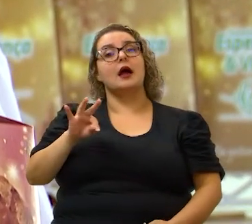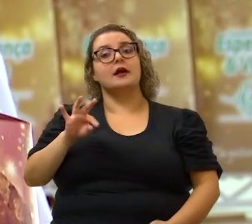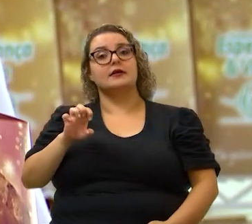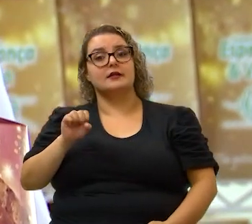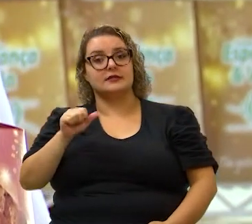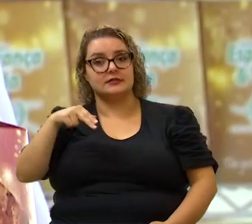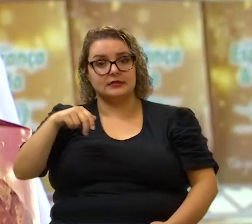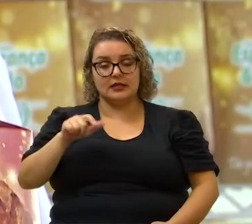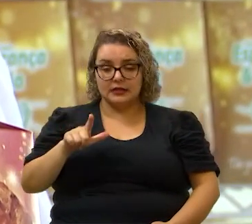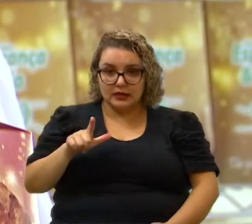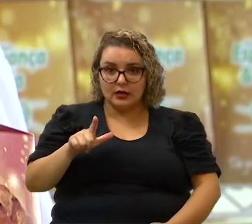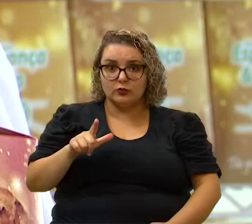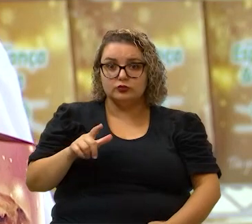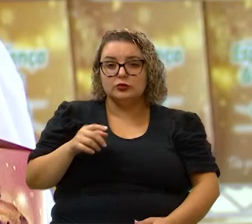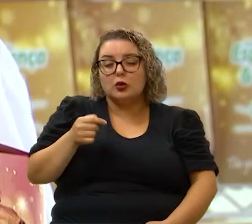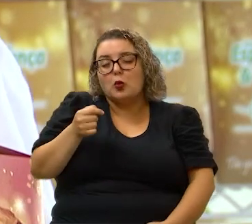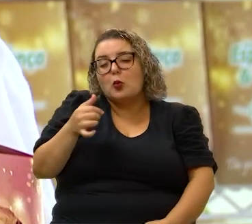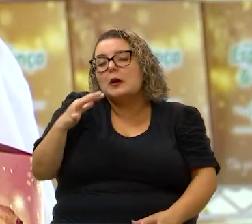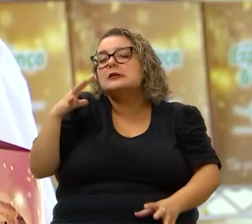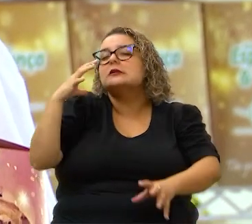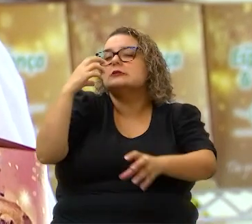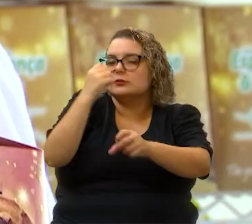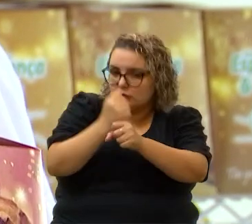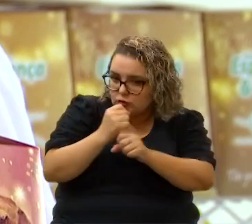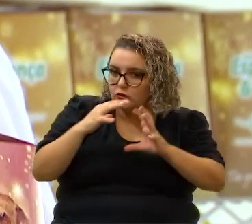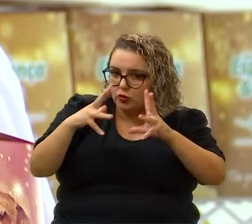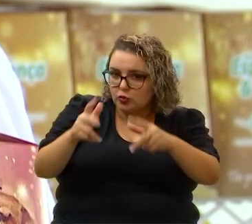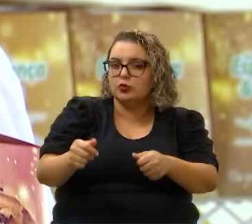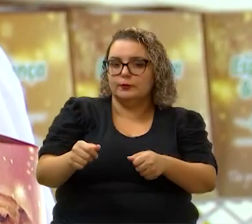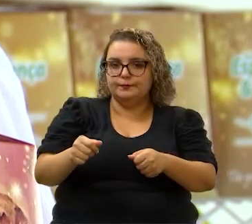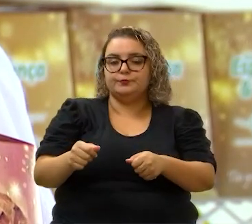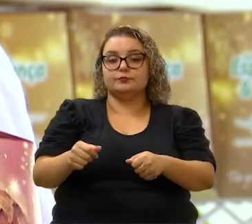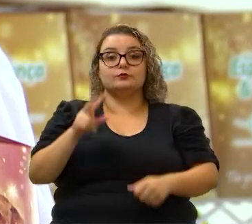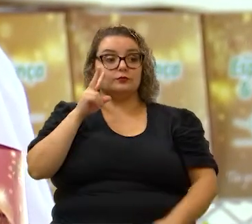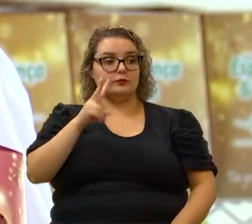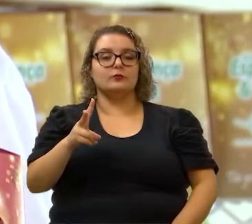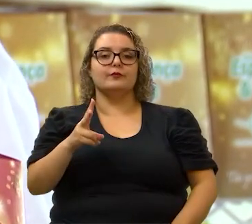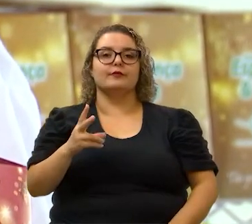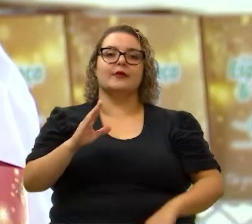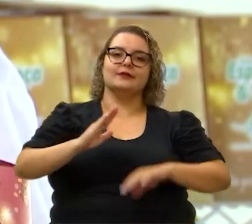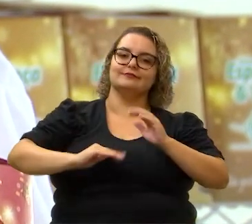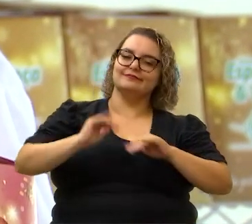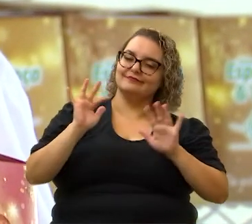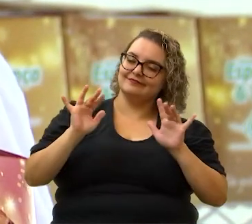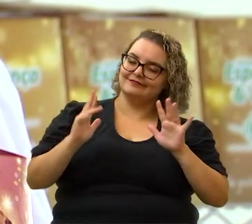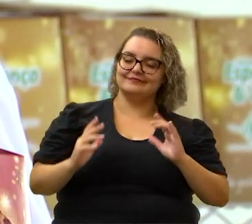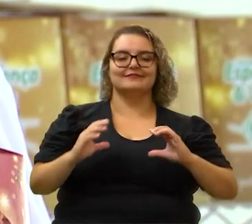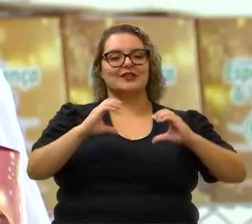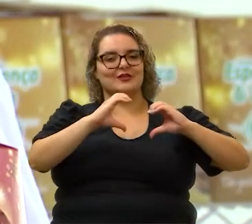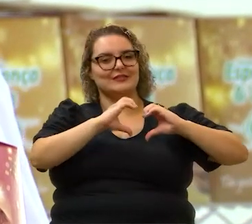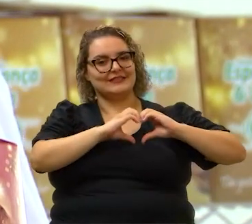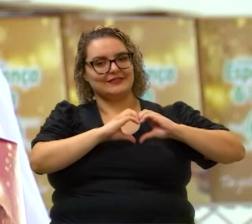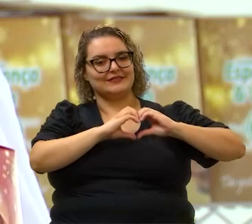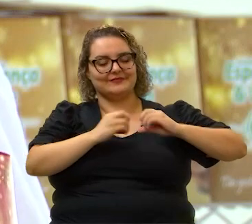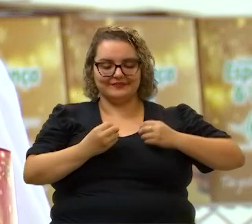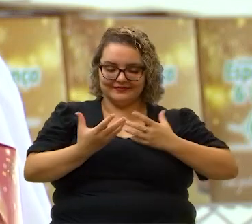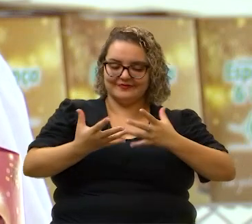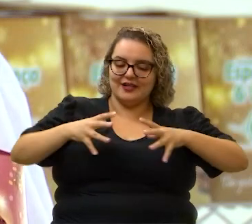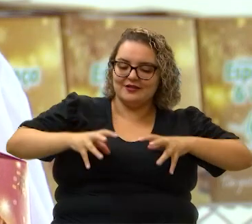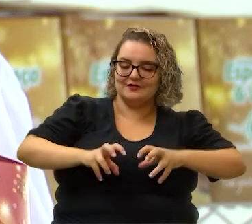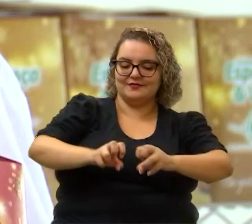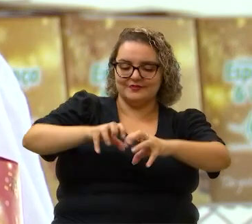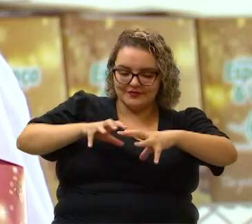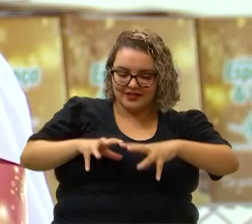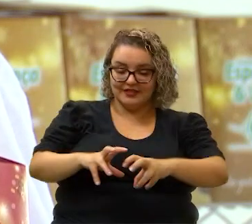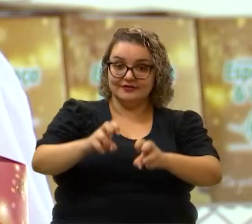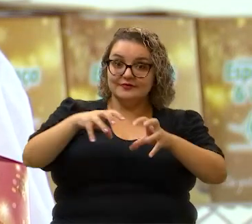totalidade como você pode observar aí nas imagens né e as mãos e o coração estão colocados na